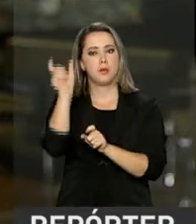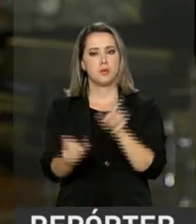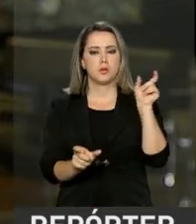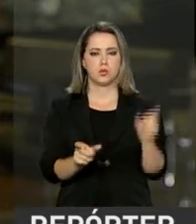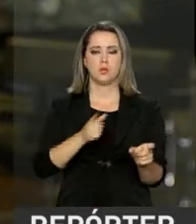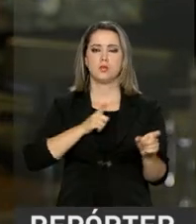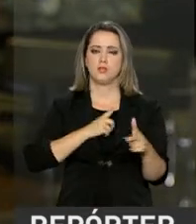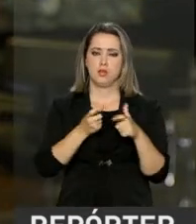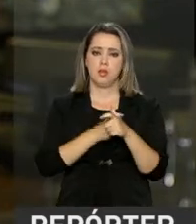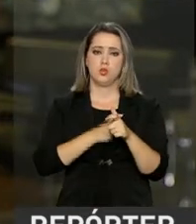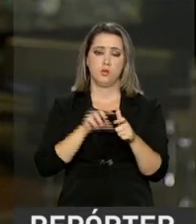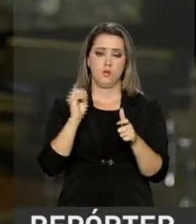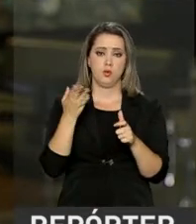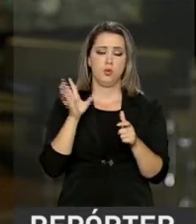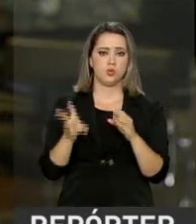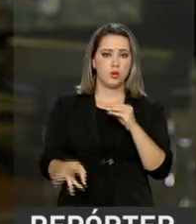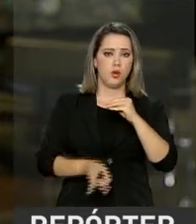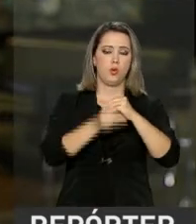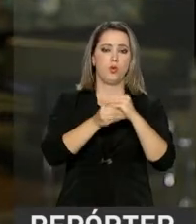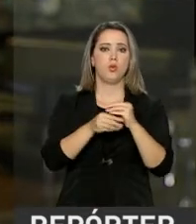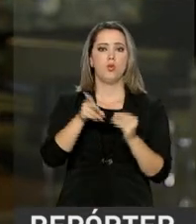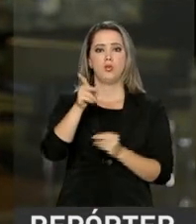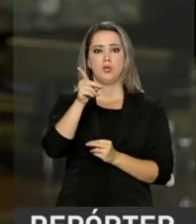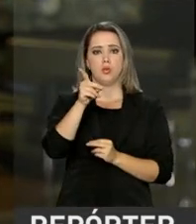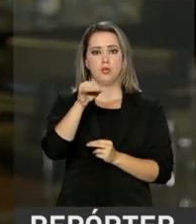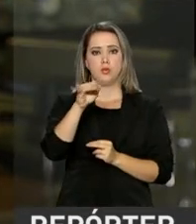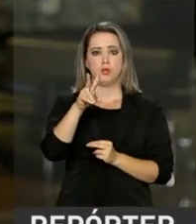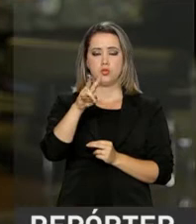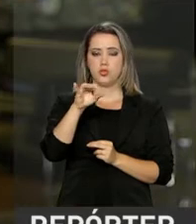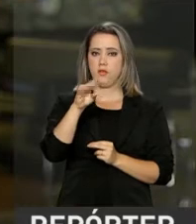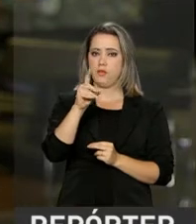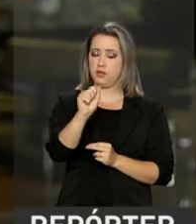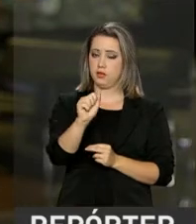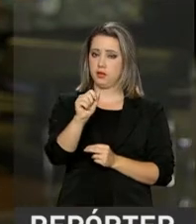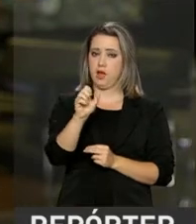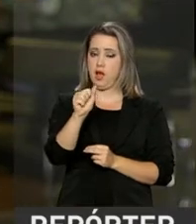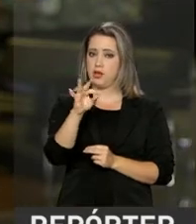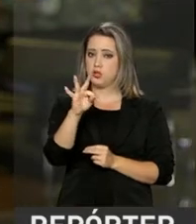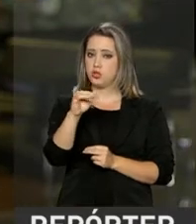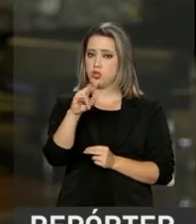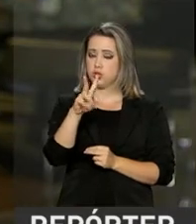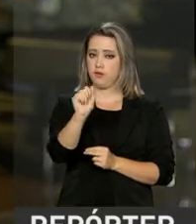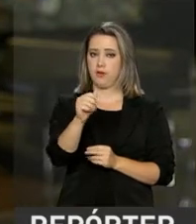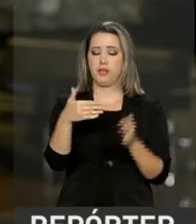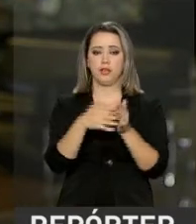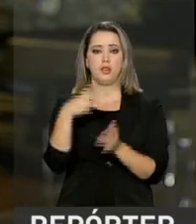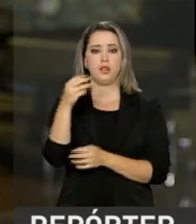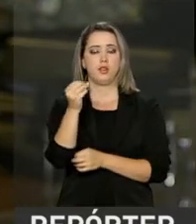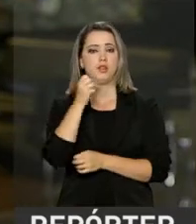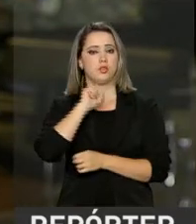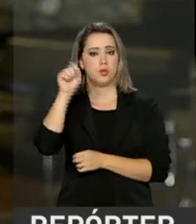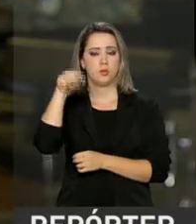federal ou que já foram incluídas na dívida ativa da união com vencimento até o dia 30 de abril deste ano